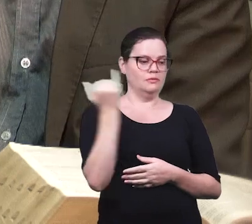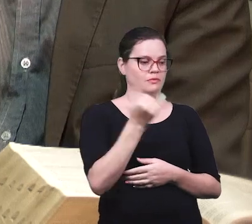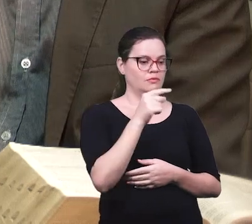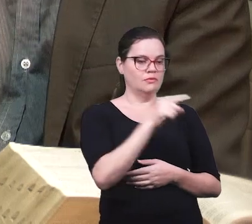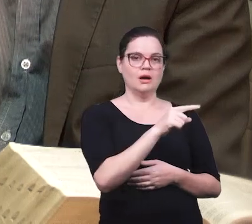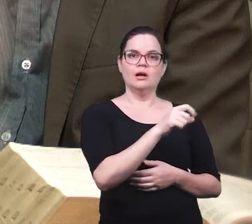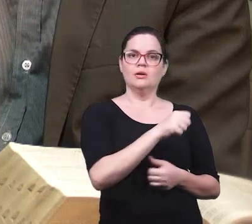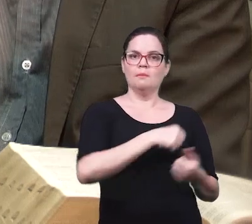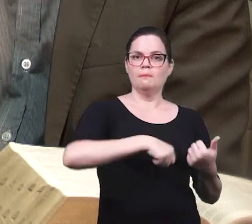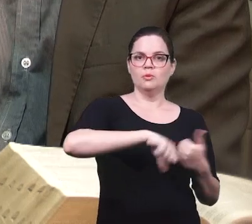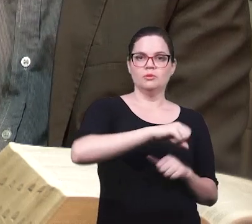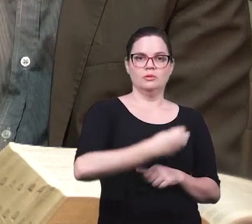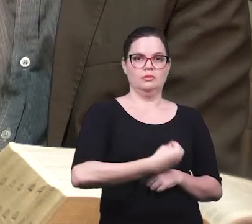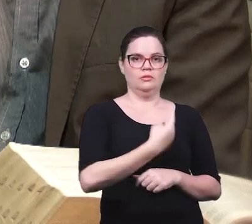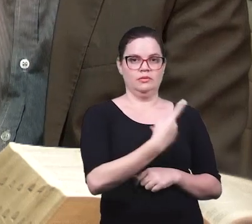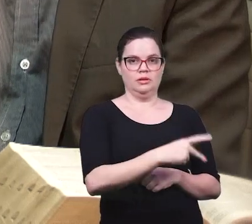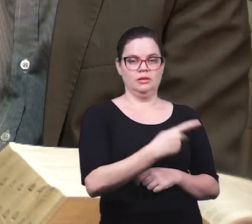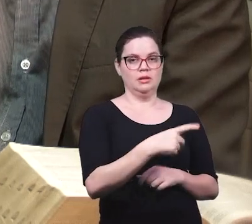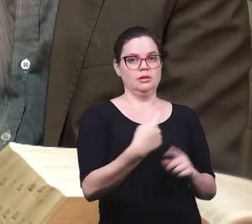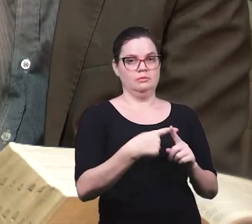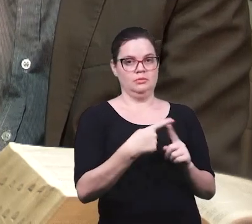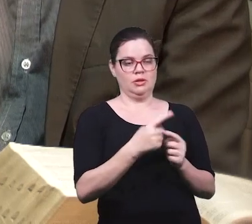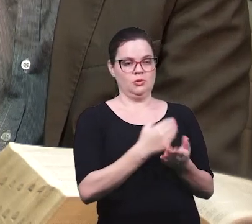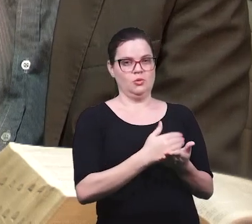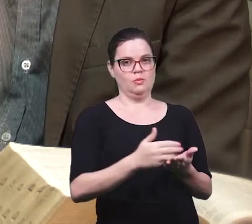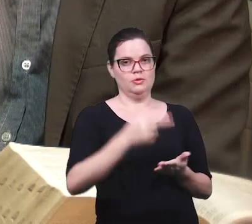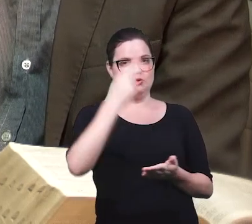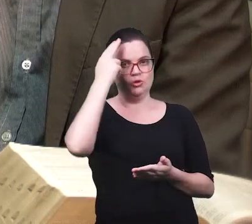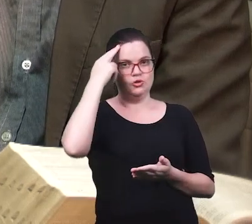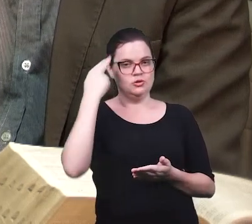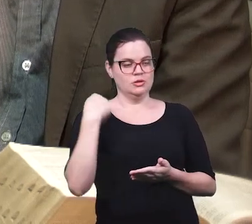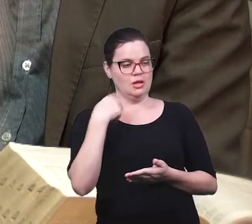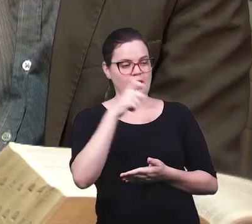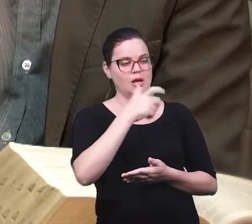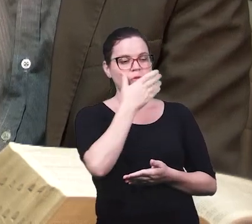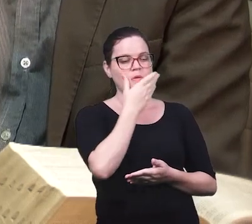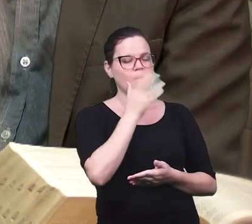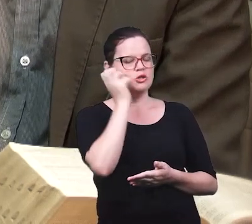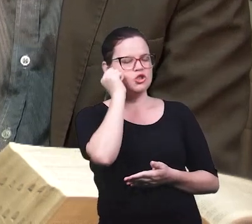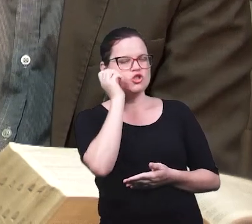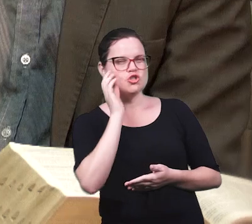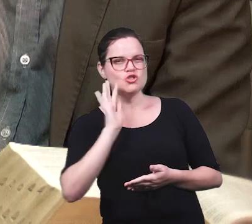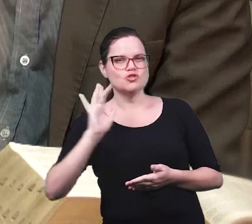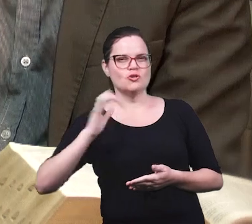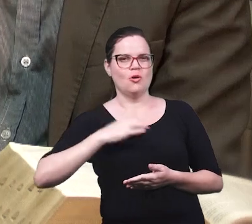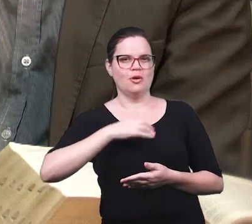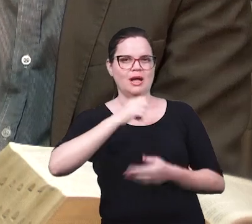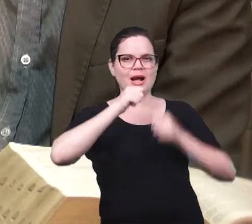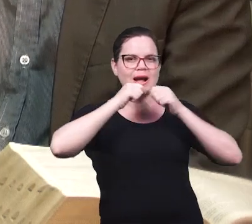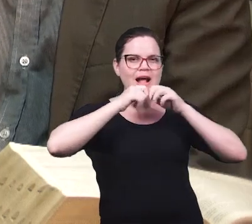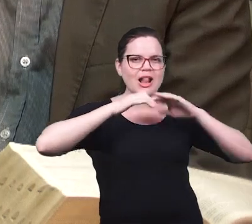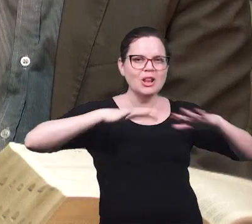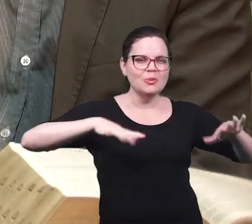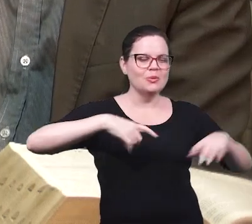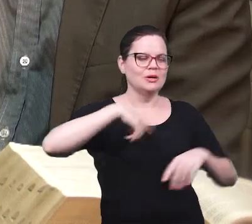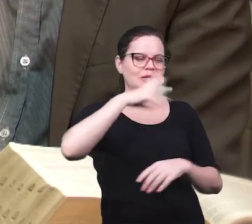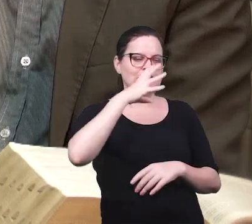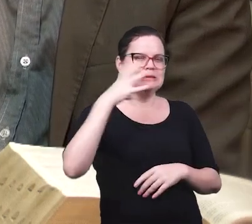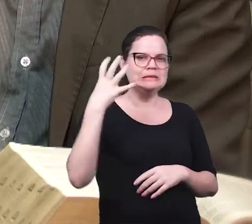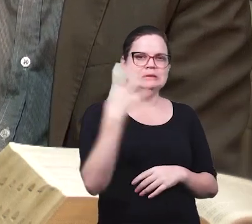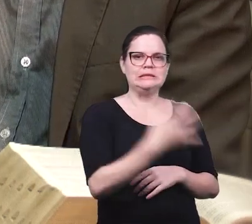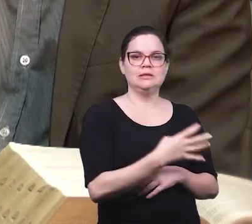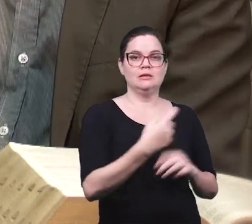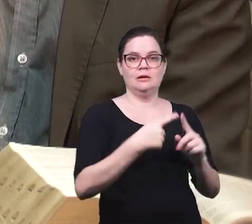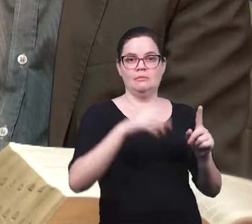um sonhador, caluniado, vendido, trocado, mas Deus permaneceu fiel